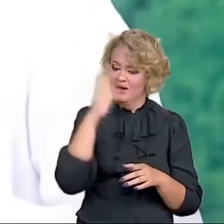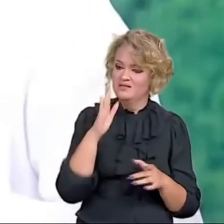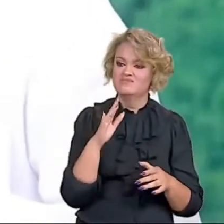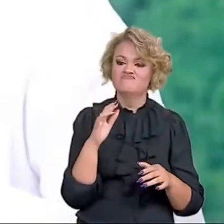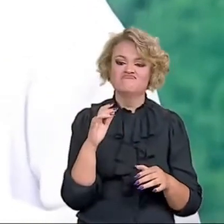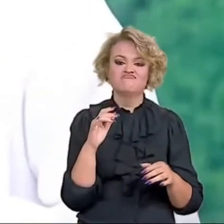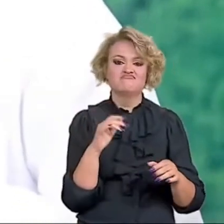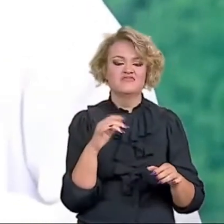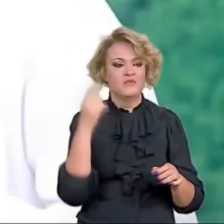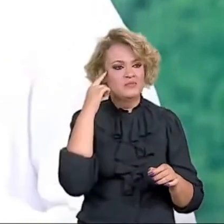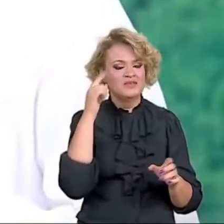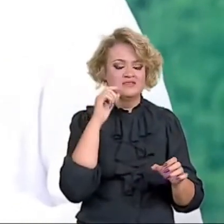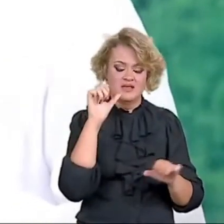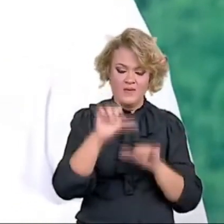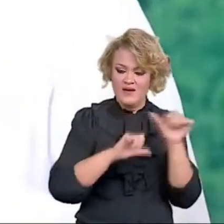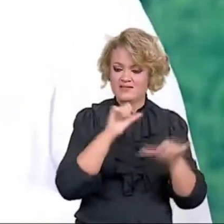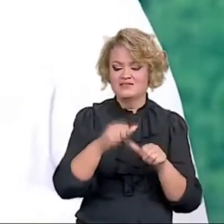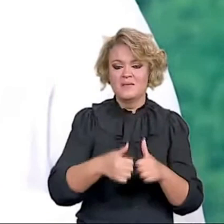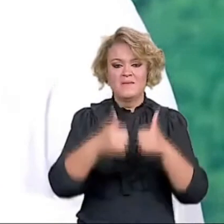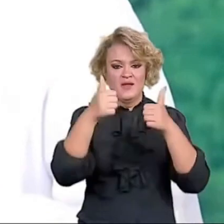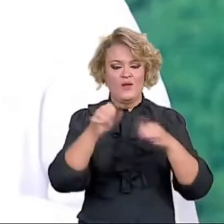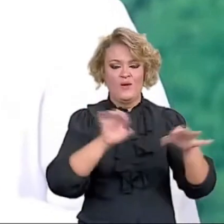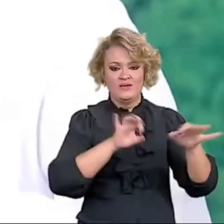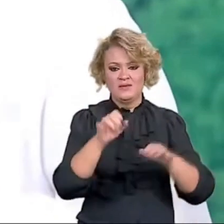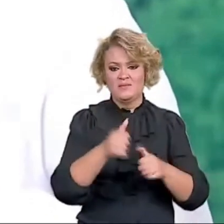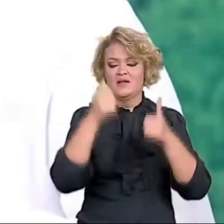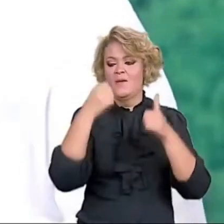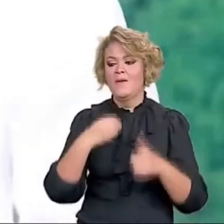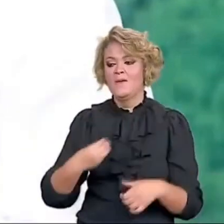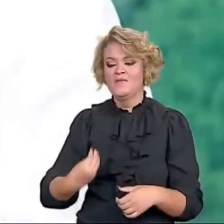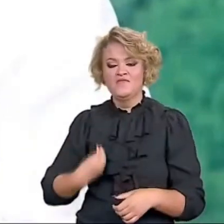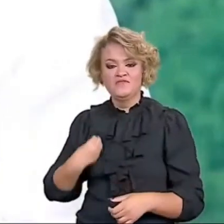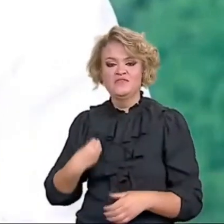pensando na qualidade de vida do povo brasileiro e na